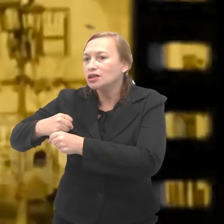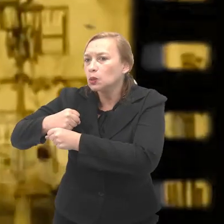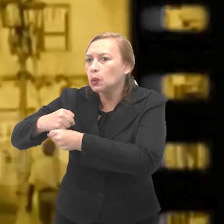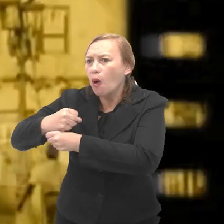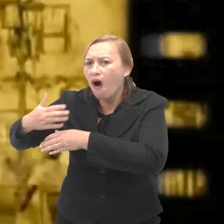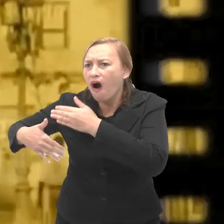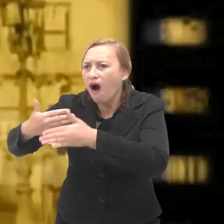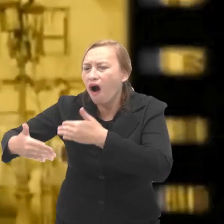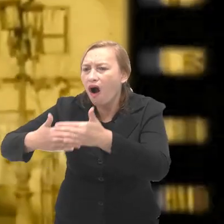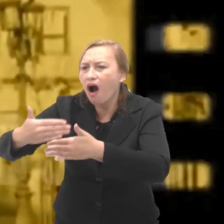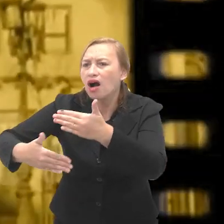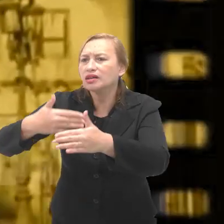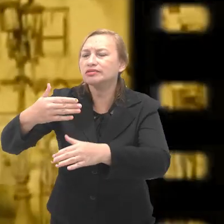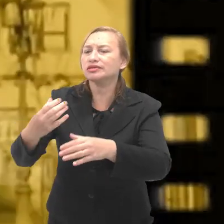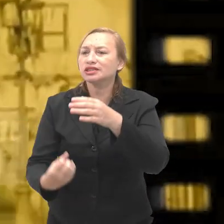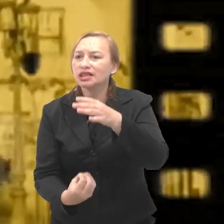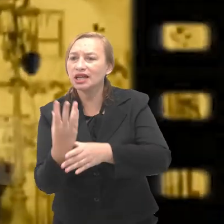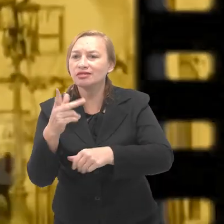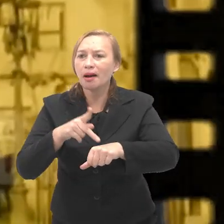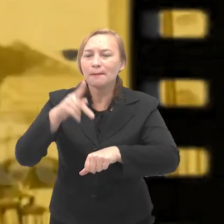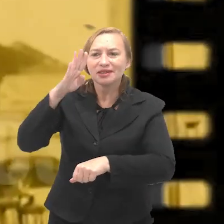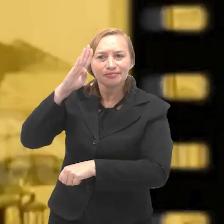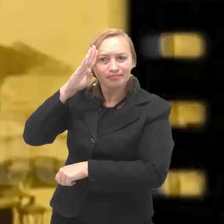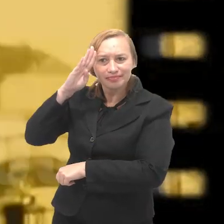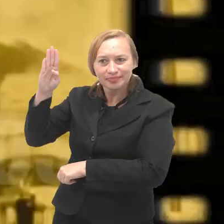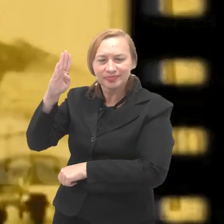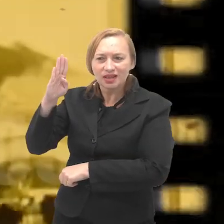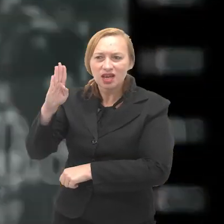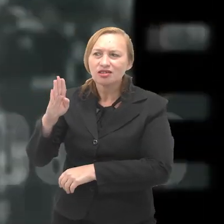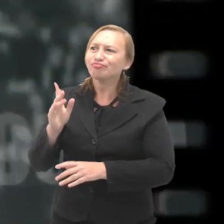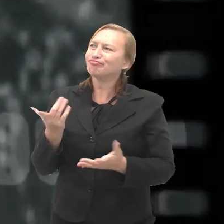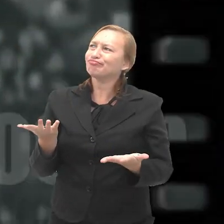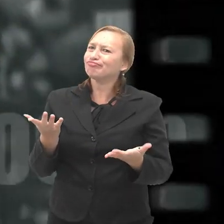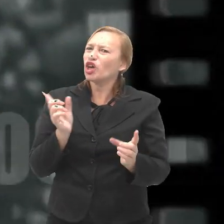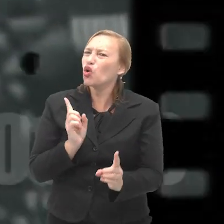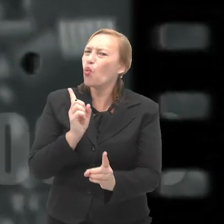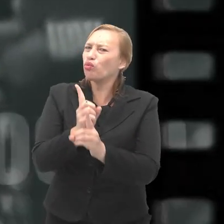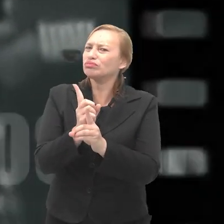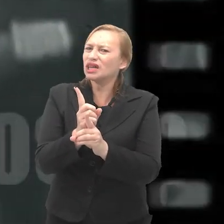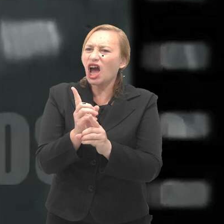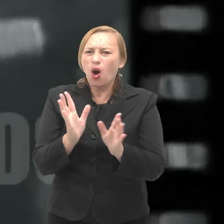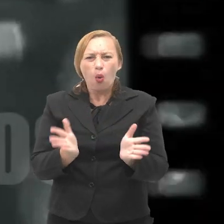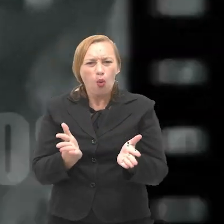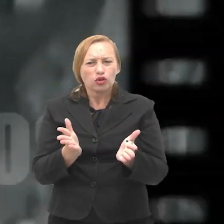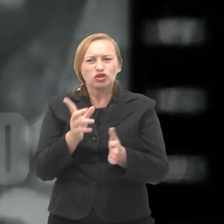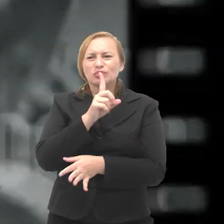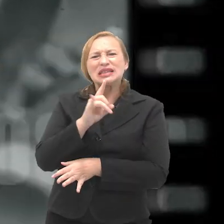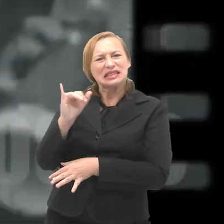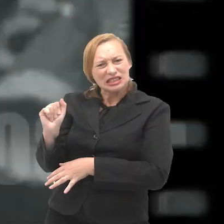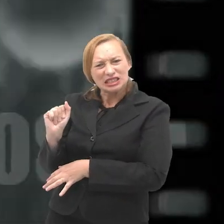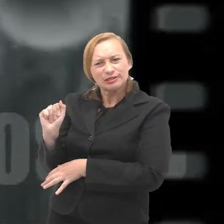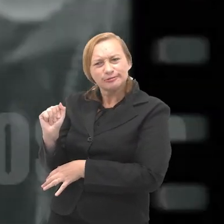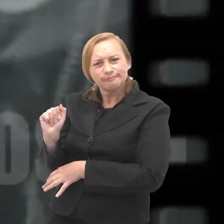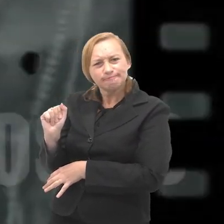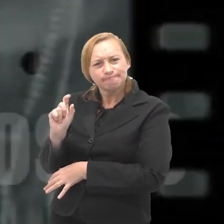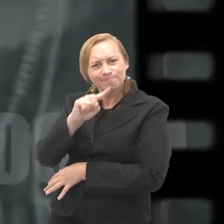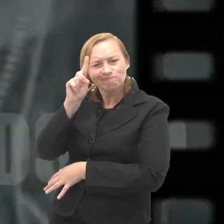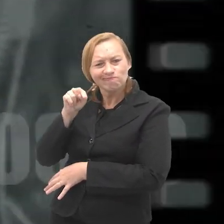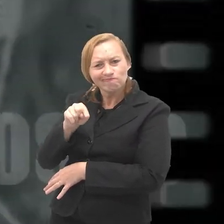Transcorrido mais de um século do lançamento da pedra fundamental, será que ainda há algo que ser descoberto sobre esse dia?